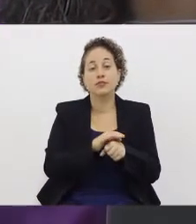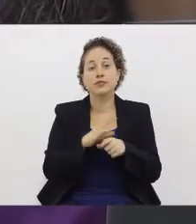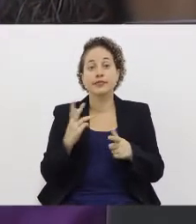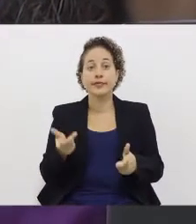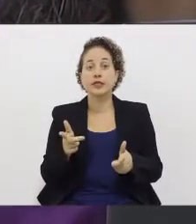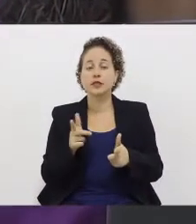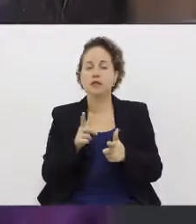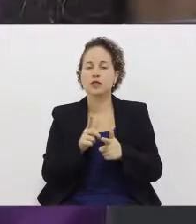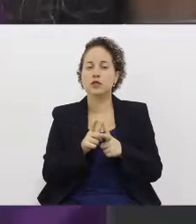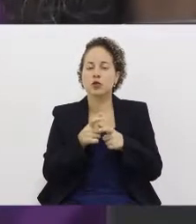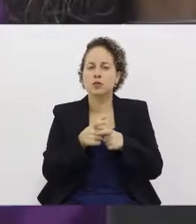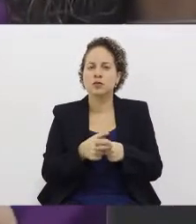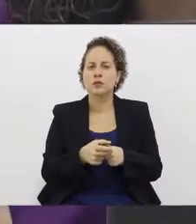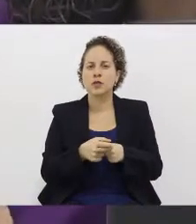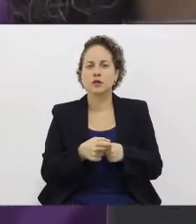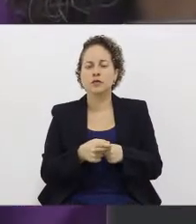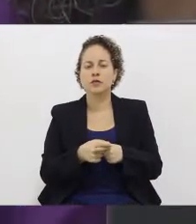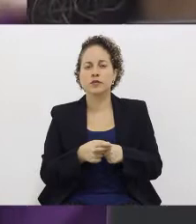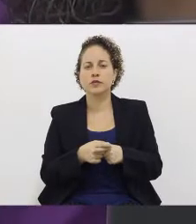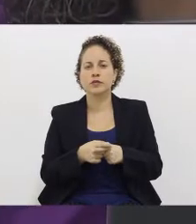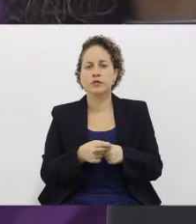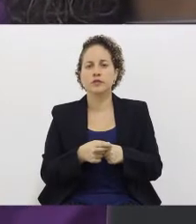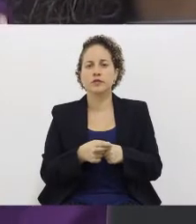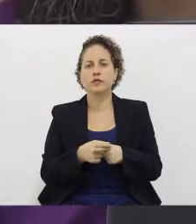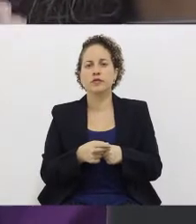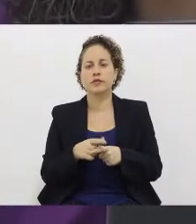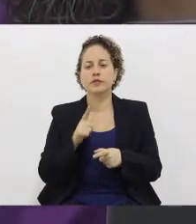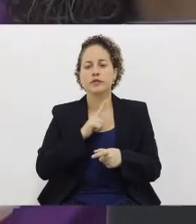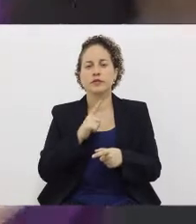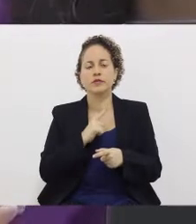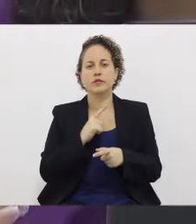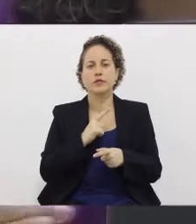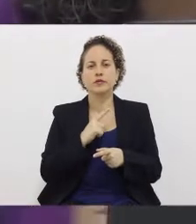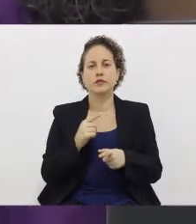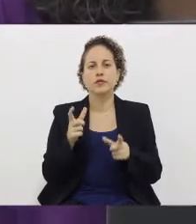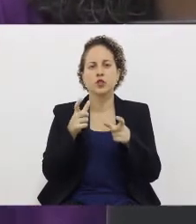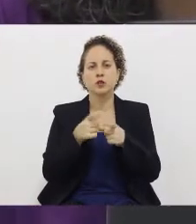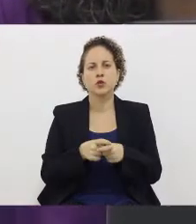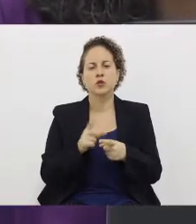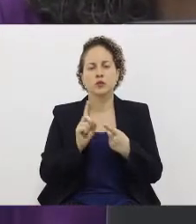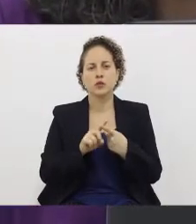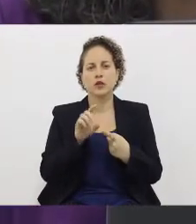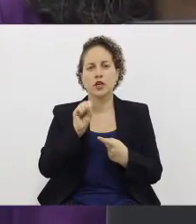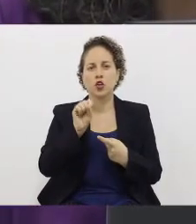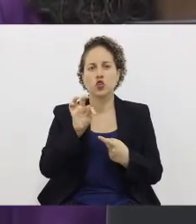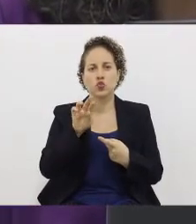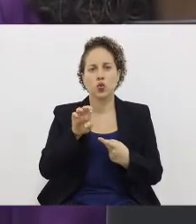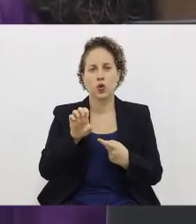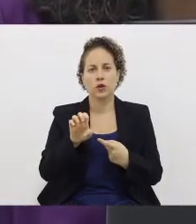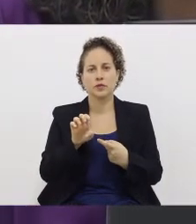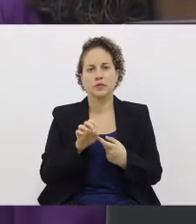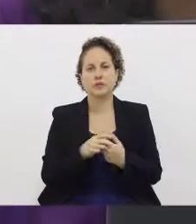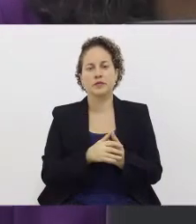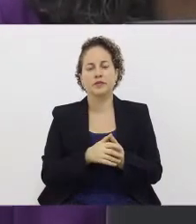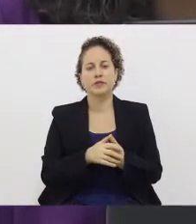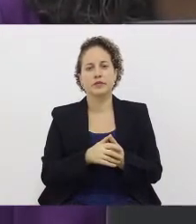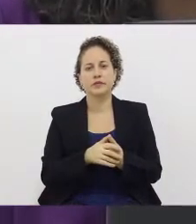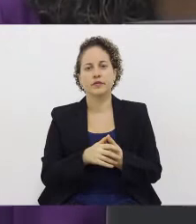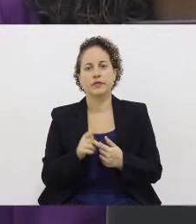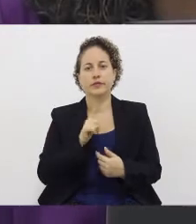entregas de lotes menores para que haja menos estoque, redução de estoque. Aqui nós vemos